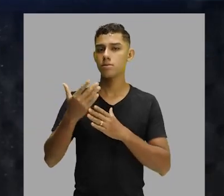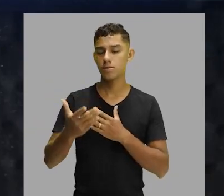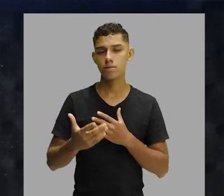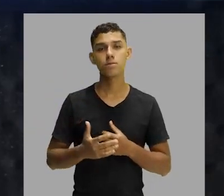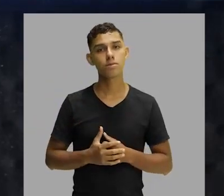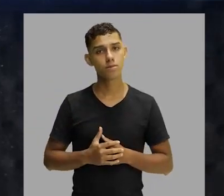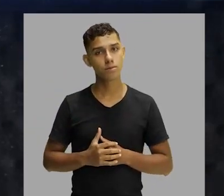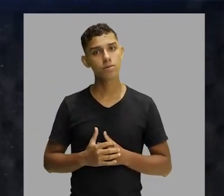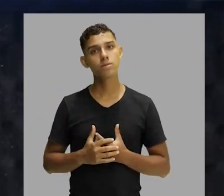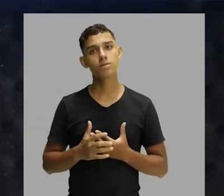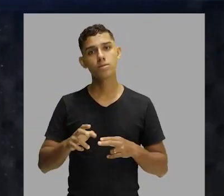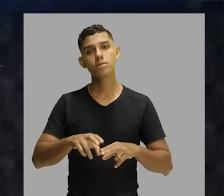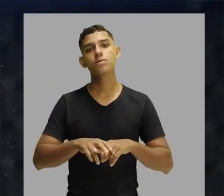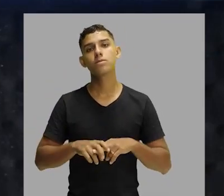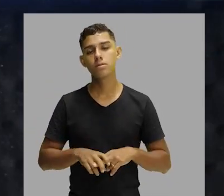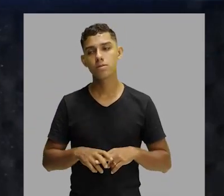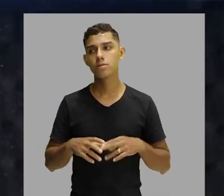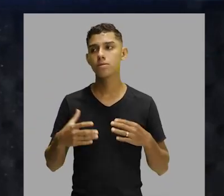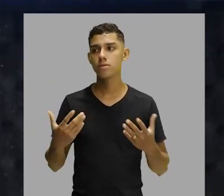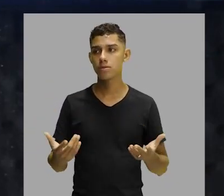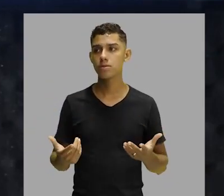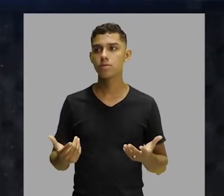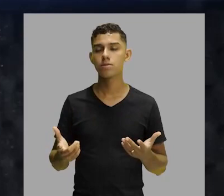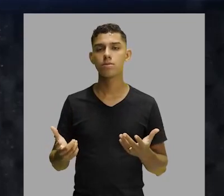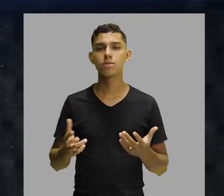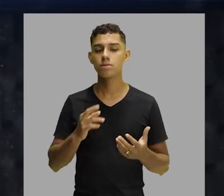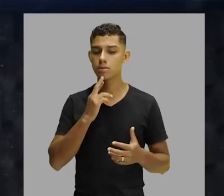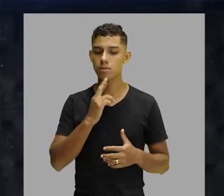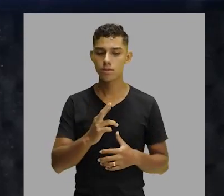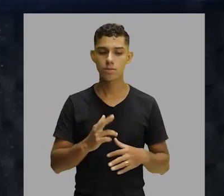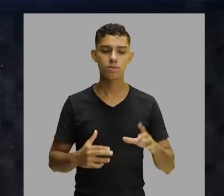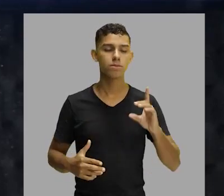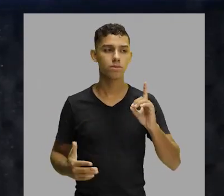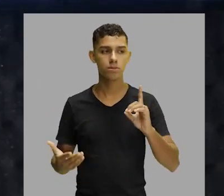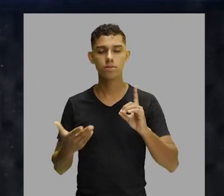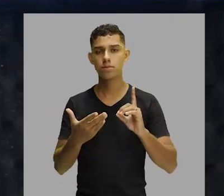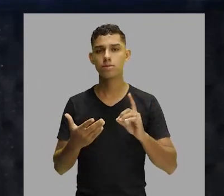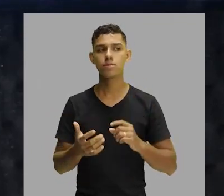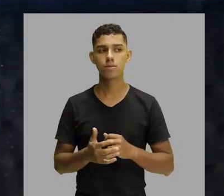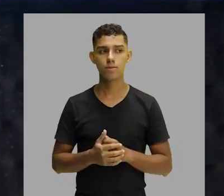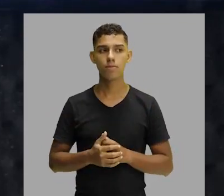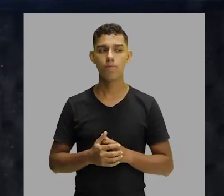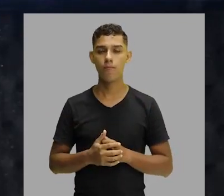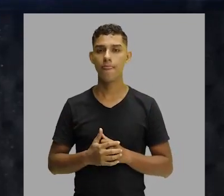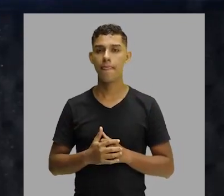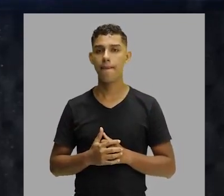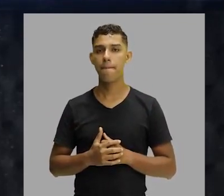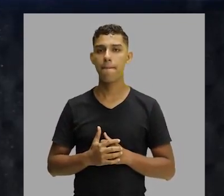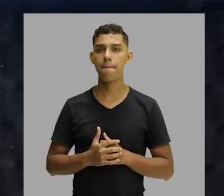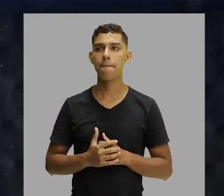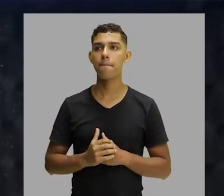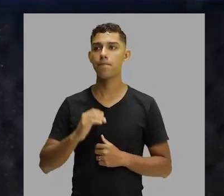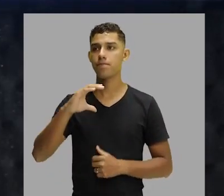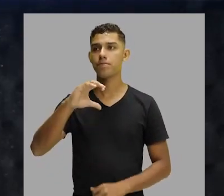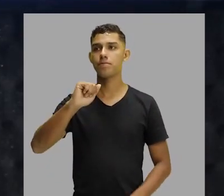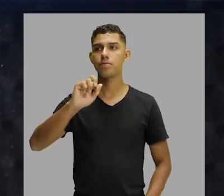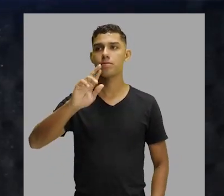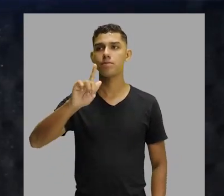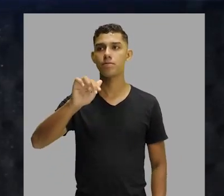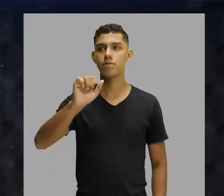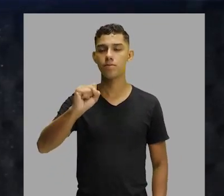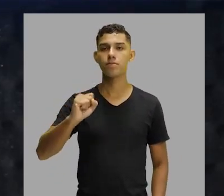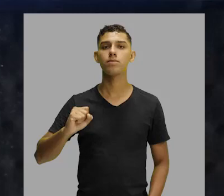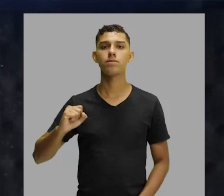por isso que a nossa resposta é a letra D, né? Vai agir como cargas